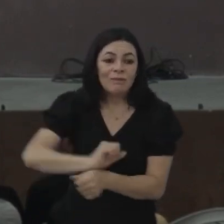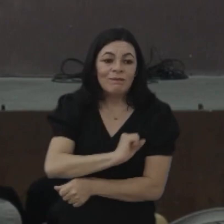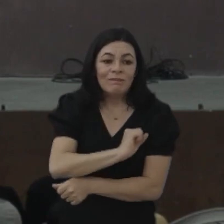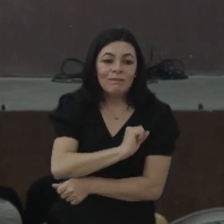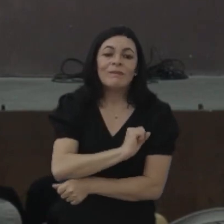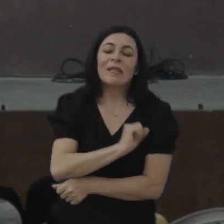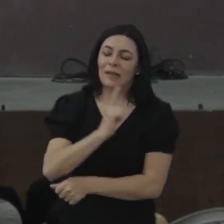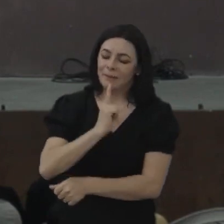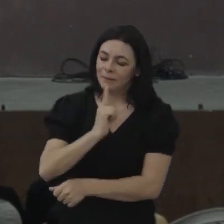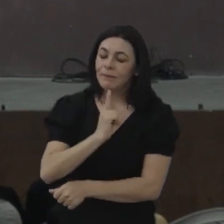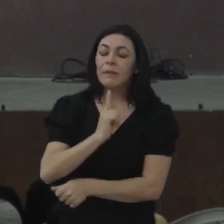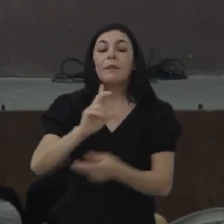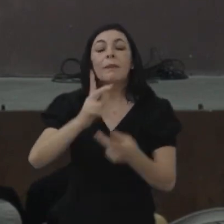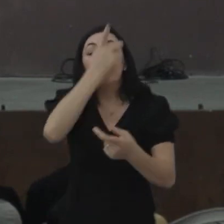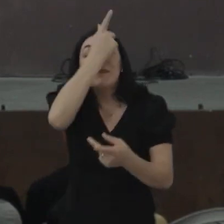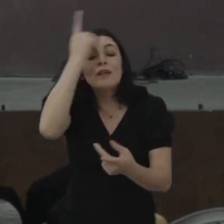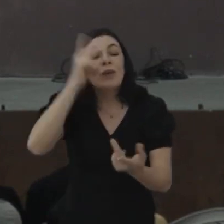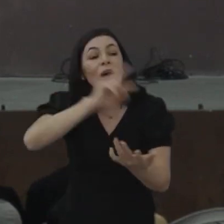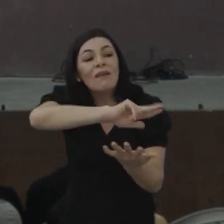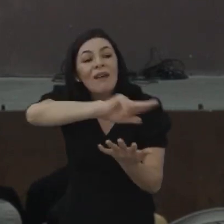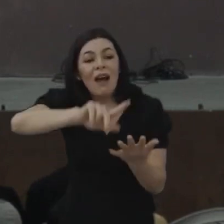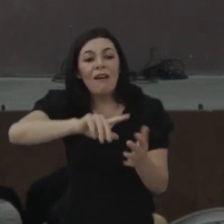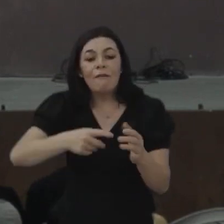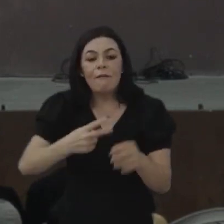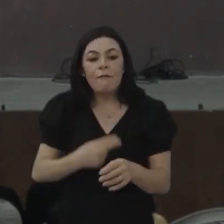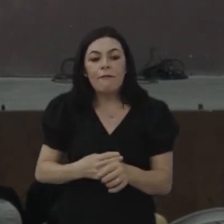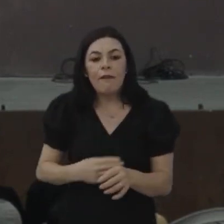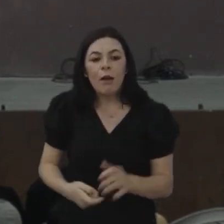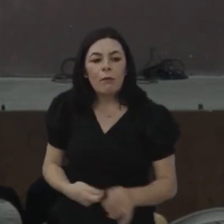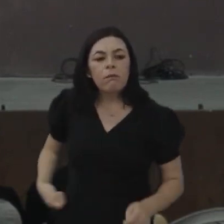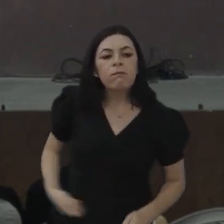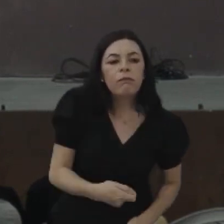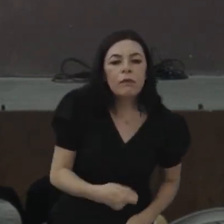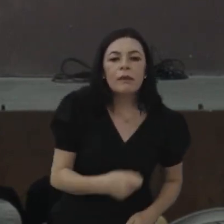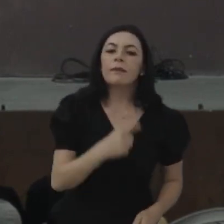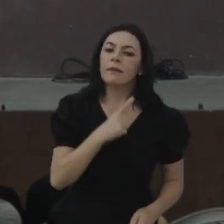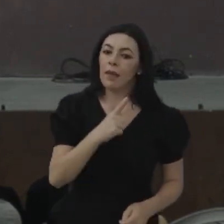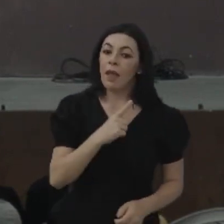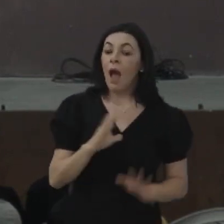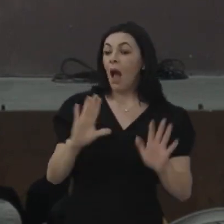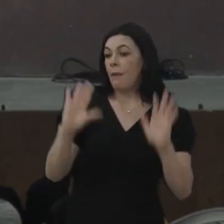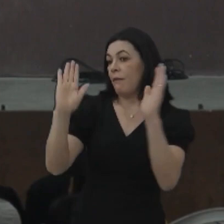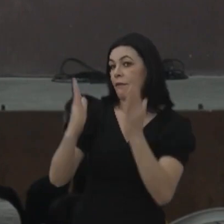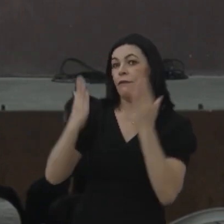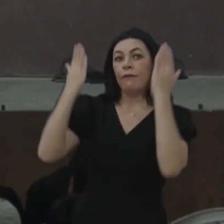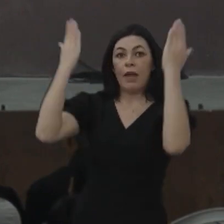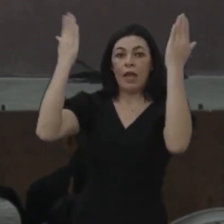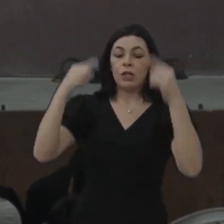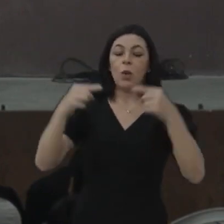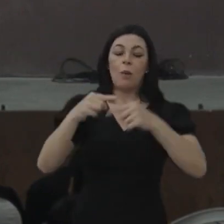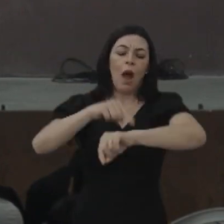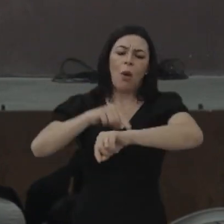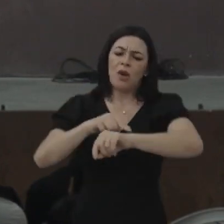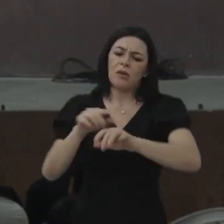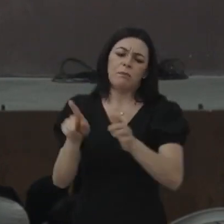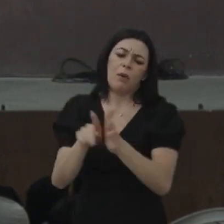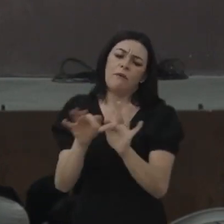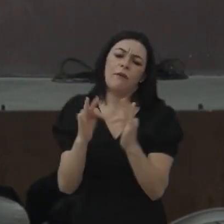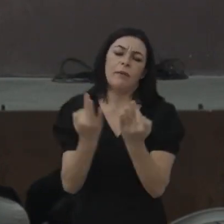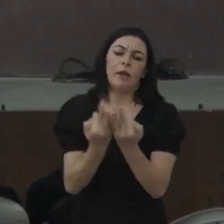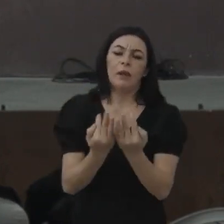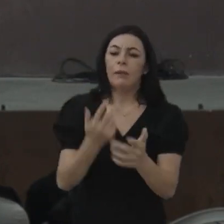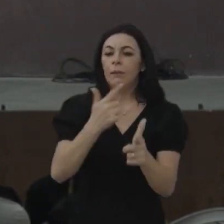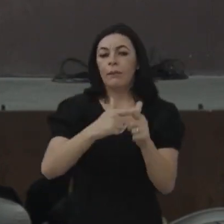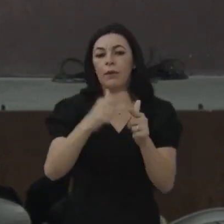estupradas, pessoas sendo esfaqueadas. Ah, mas é uma festa, eu só vou no horário familiar. Problema teu, você